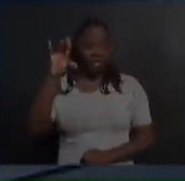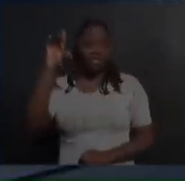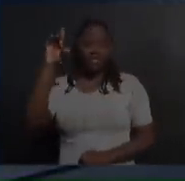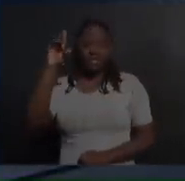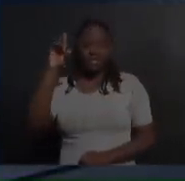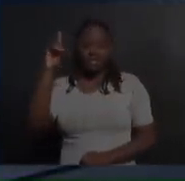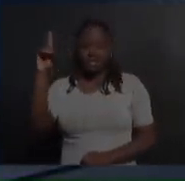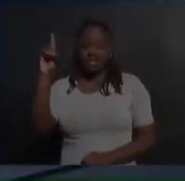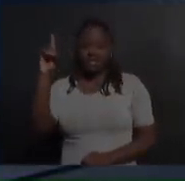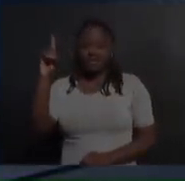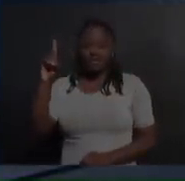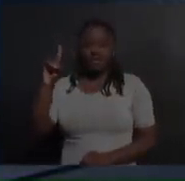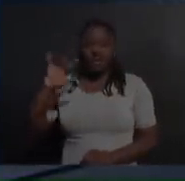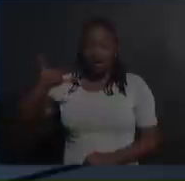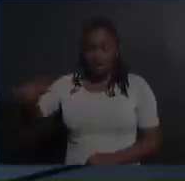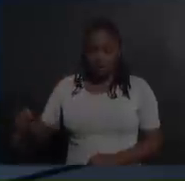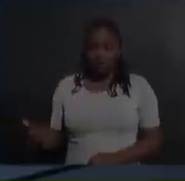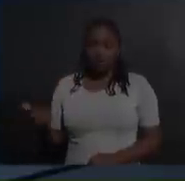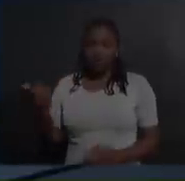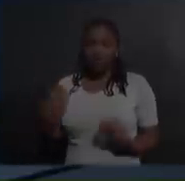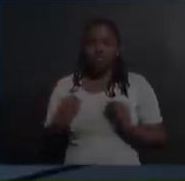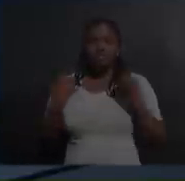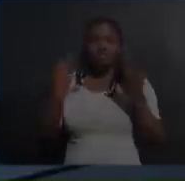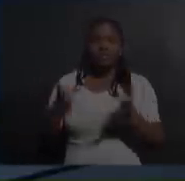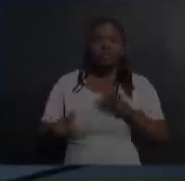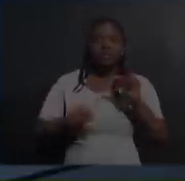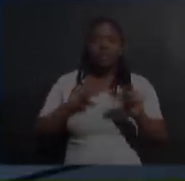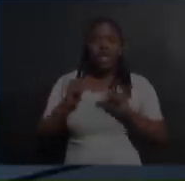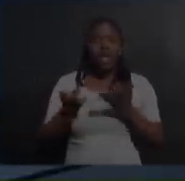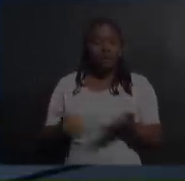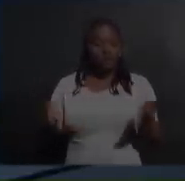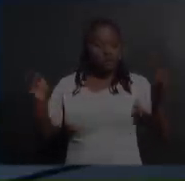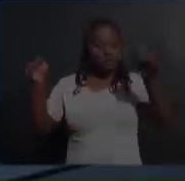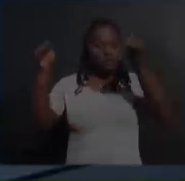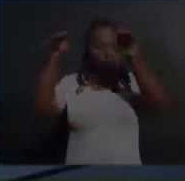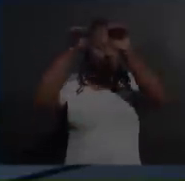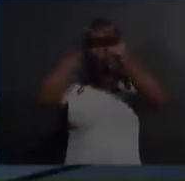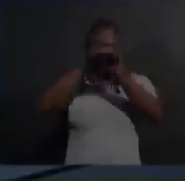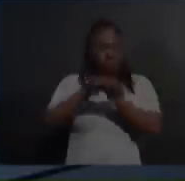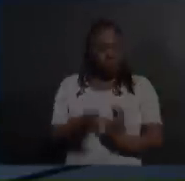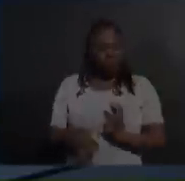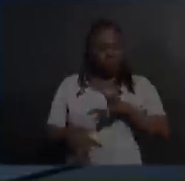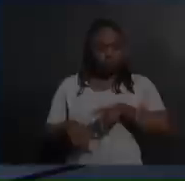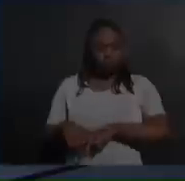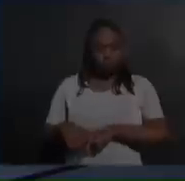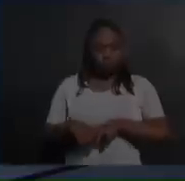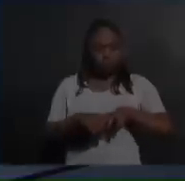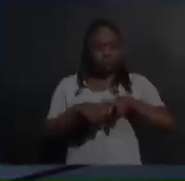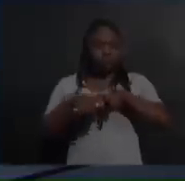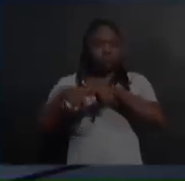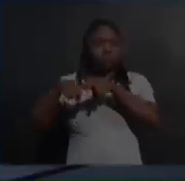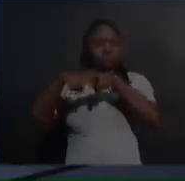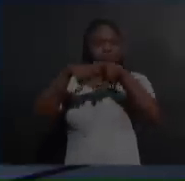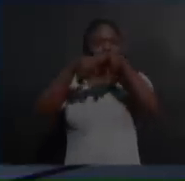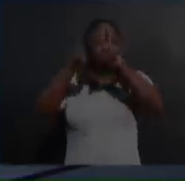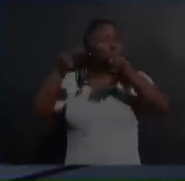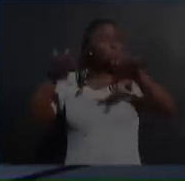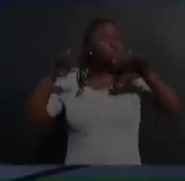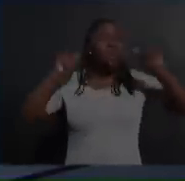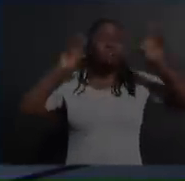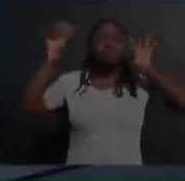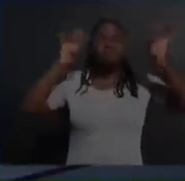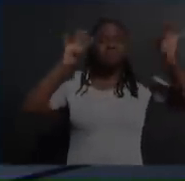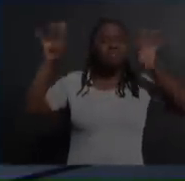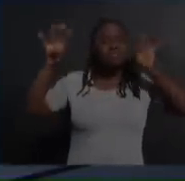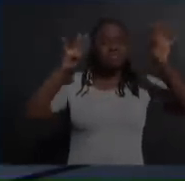concedeu a oportunidade de nós andarmos de balão. Gente, eu nunca pensei que eu fosse andar de balão na